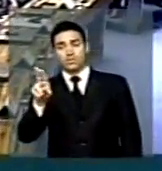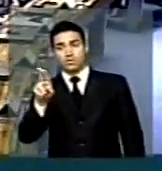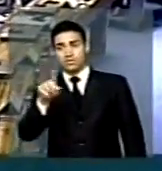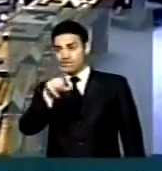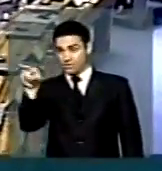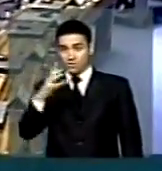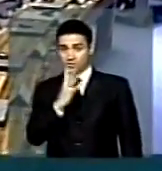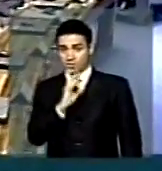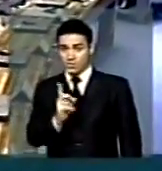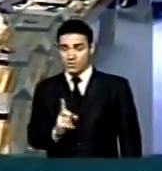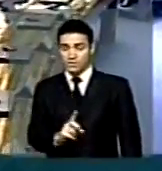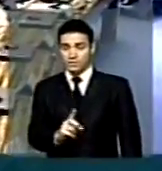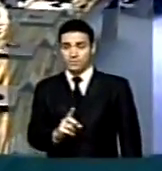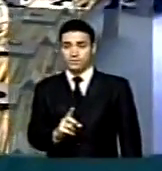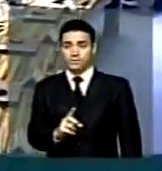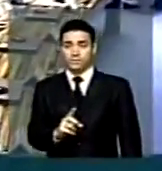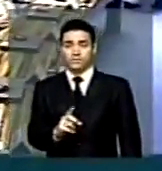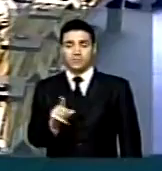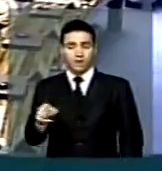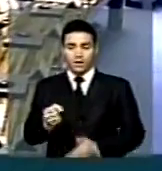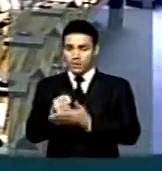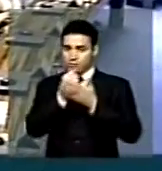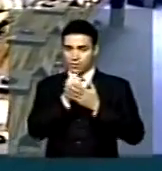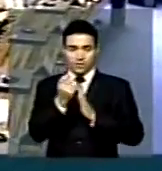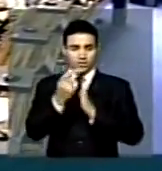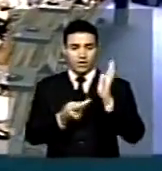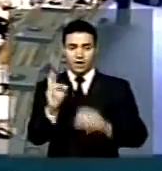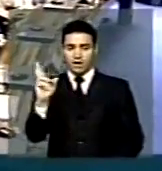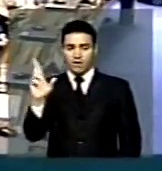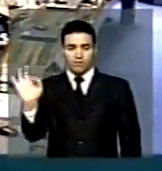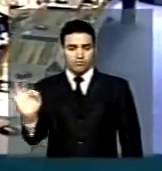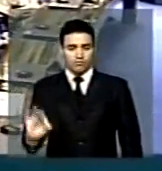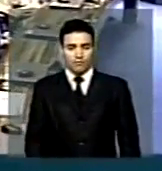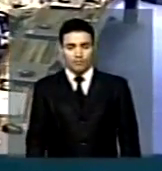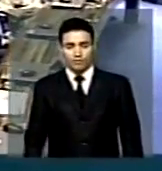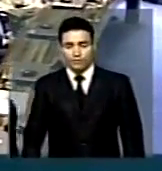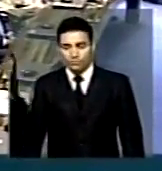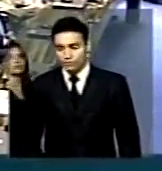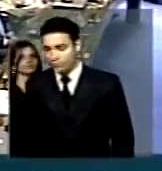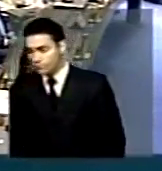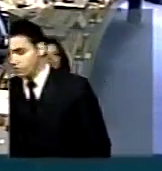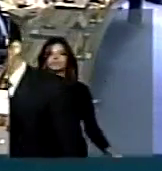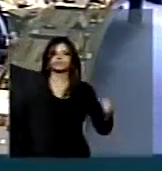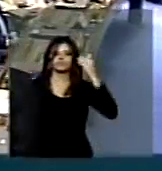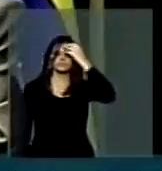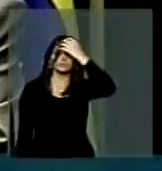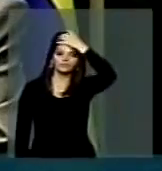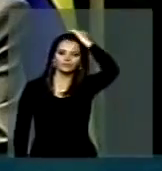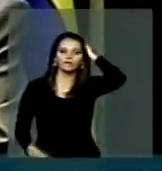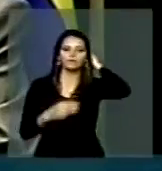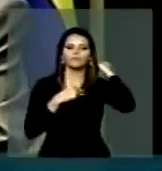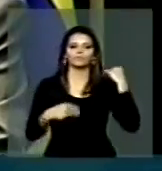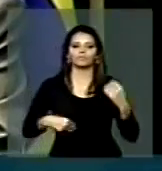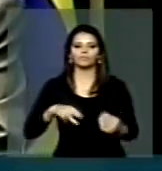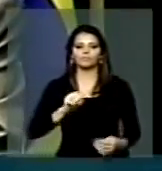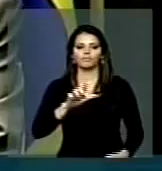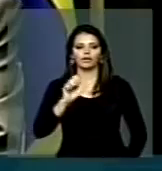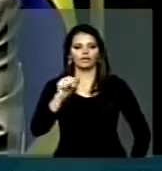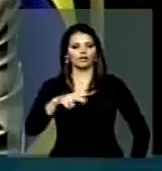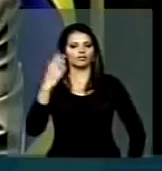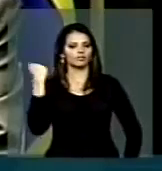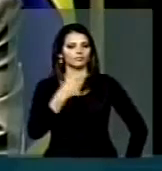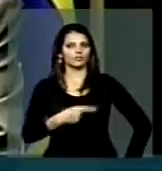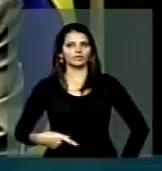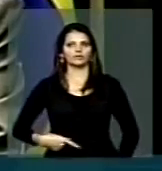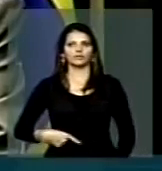sabido, não apoiou o Plano Real. Uma certa altura, quando o ministro Malan, era então presidente